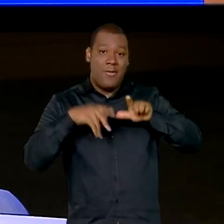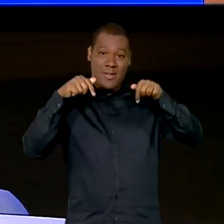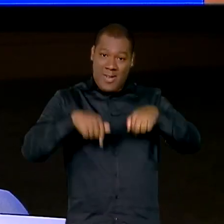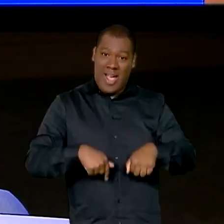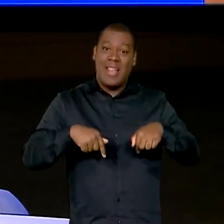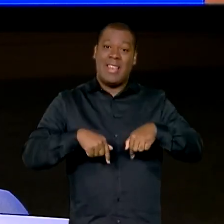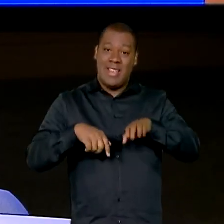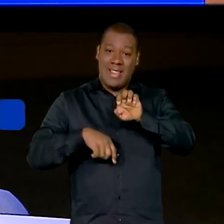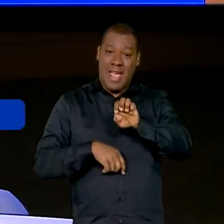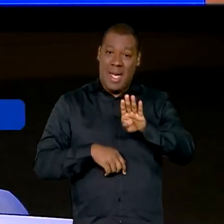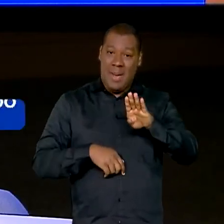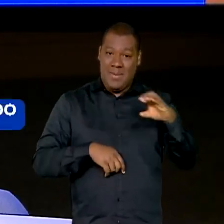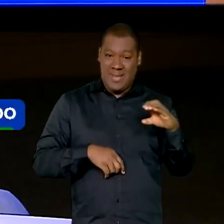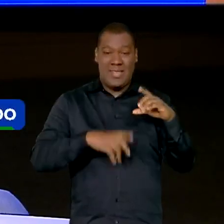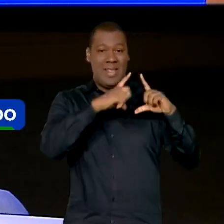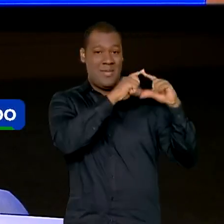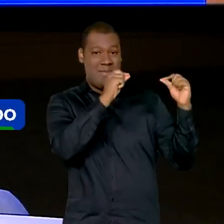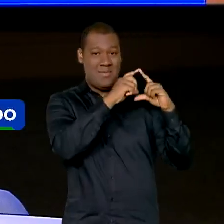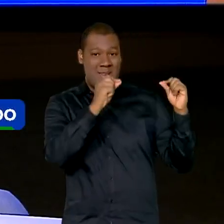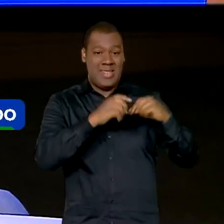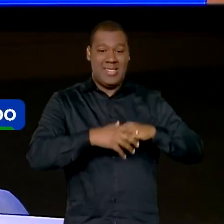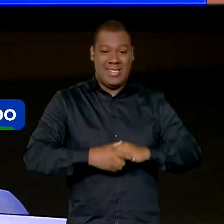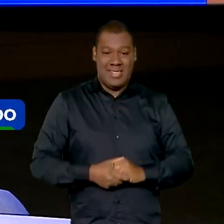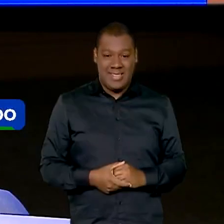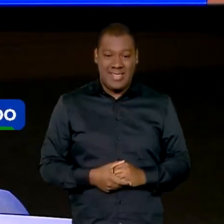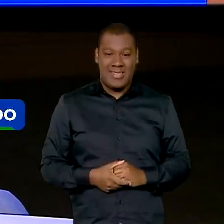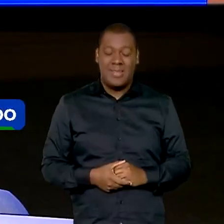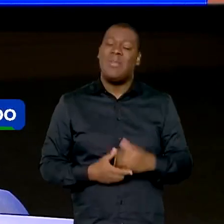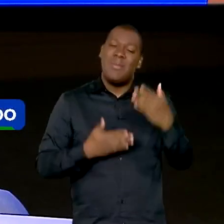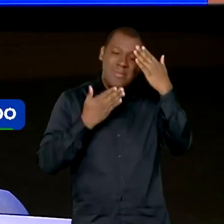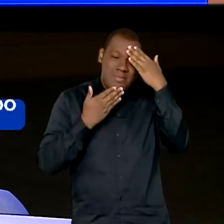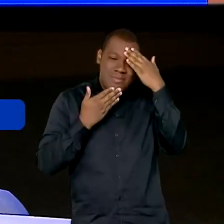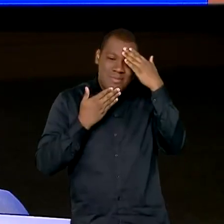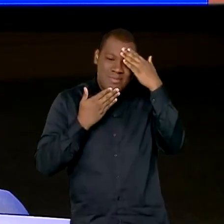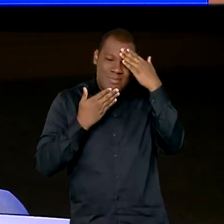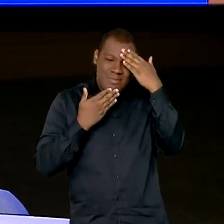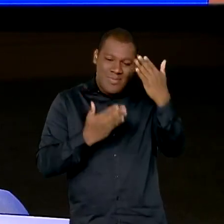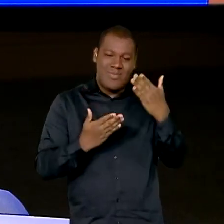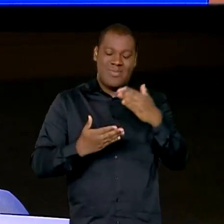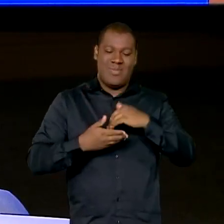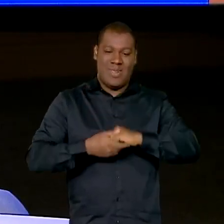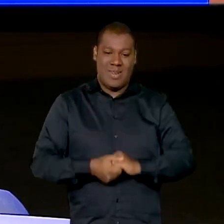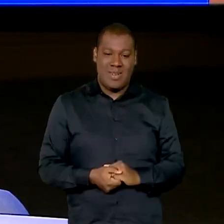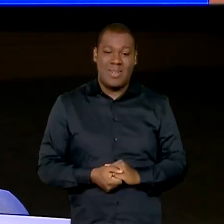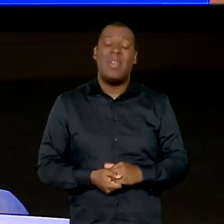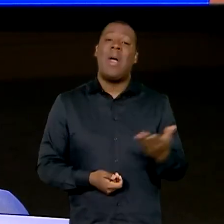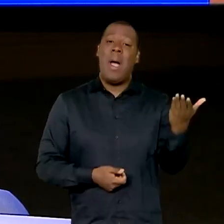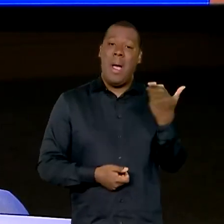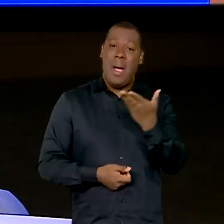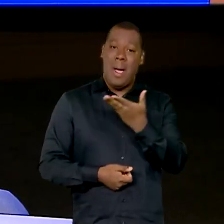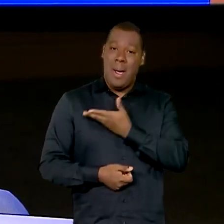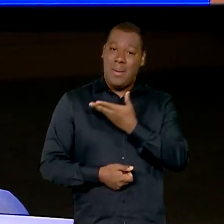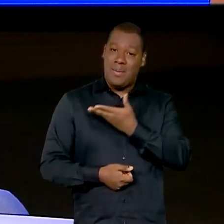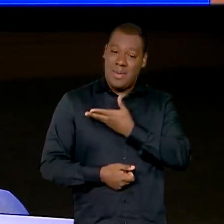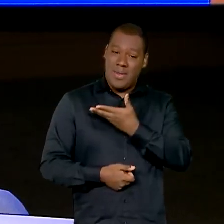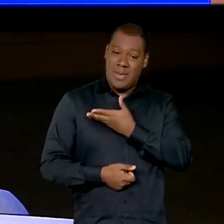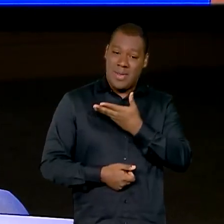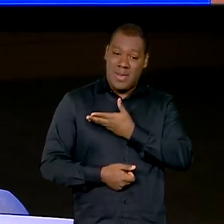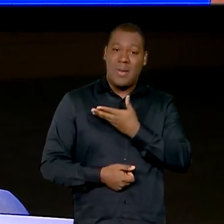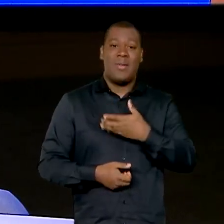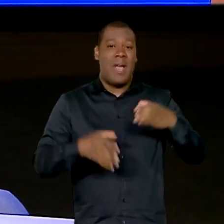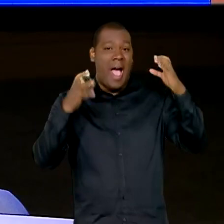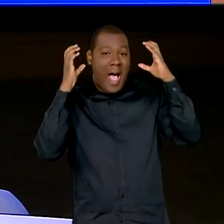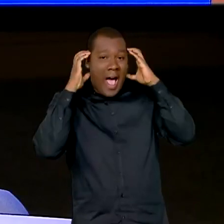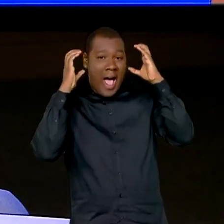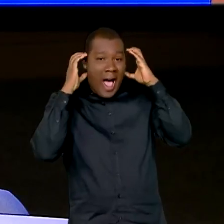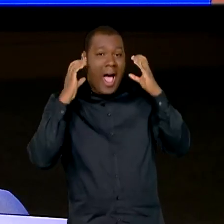estúdios da EBC em Brasília, e o nosso time todo aqui muitíssimo bem acompanhado de colegas de emissoras de 9